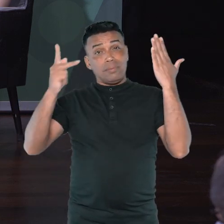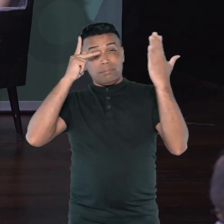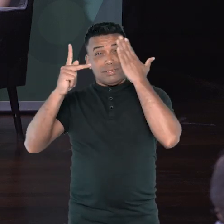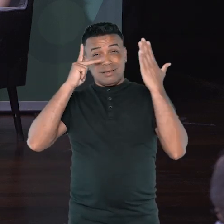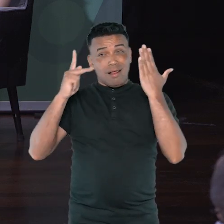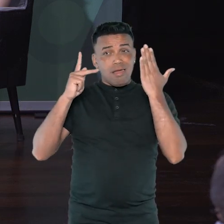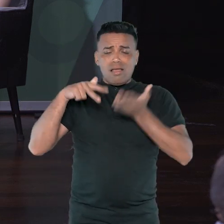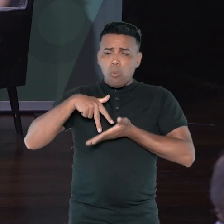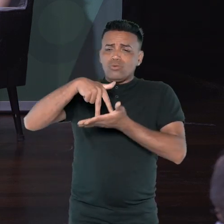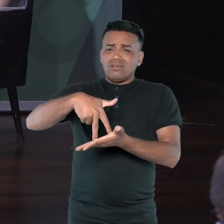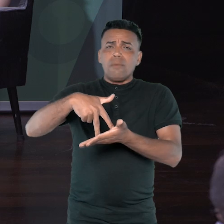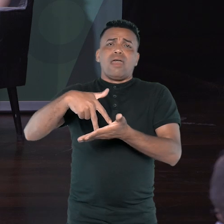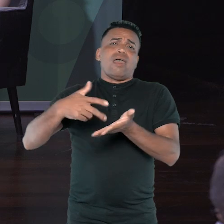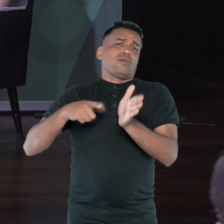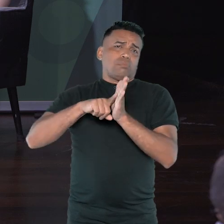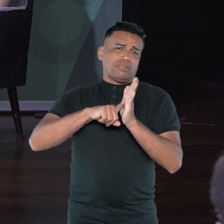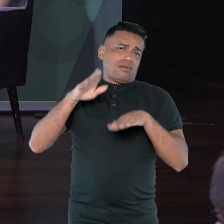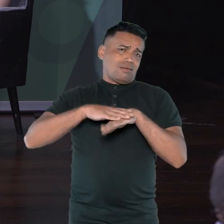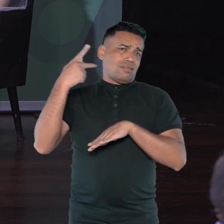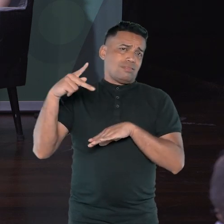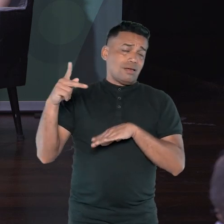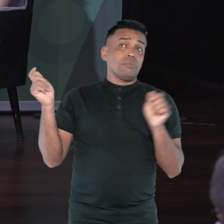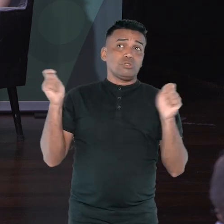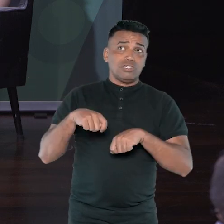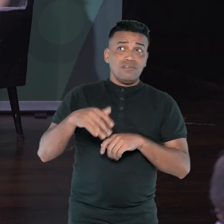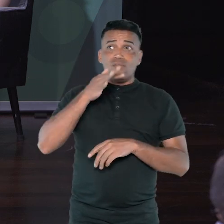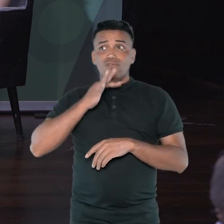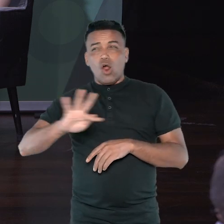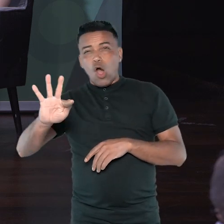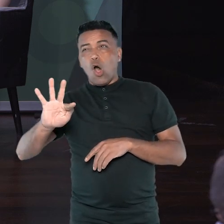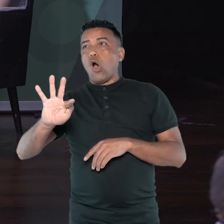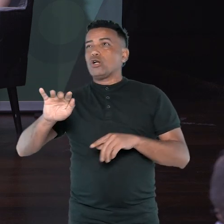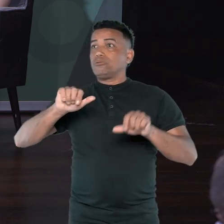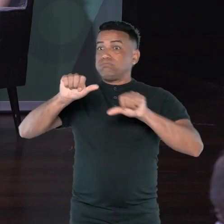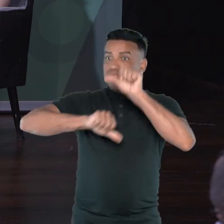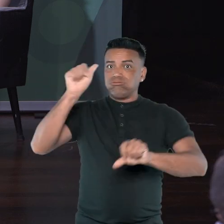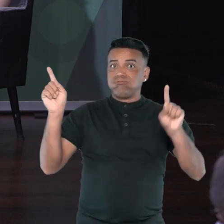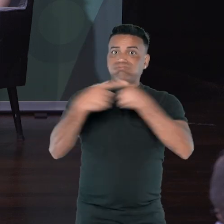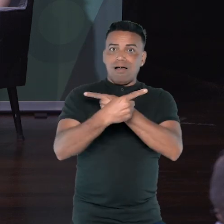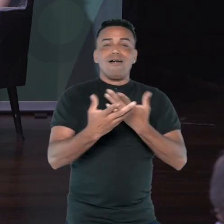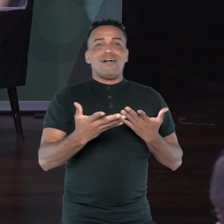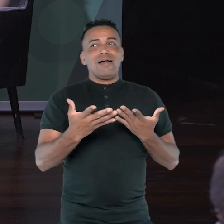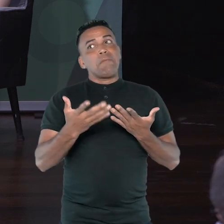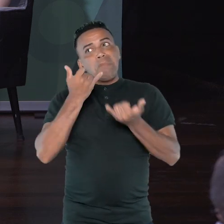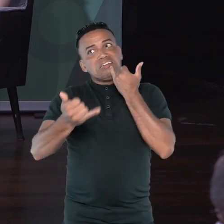tal posicionamento ao longo de sua obra, e é possível ler um Freud subversivo até mesmo onde o julgamos